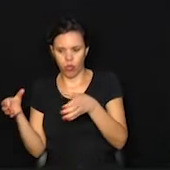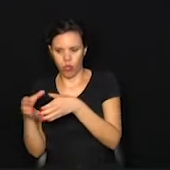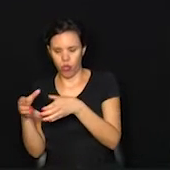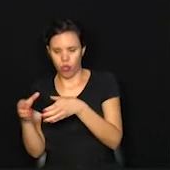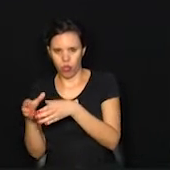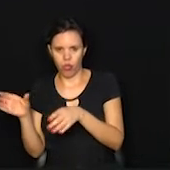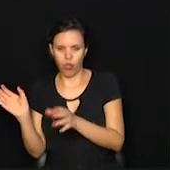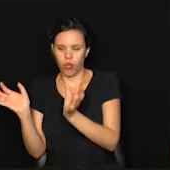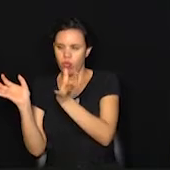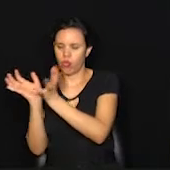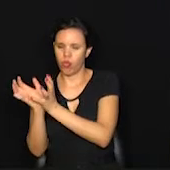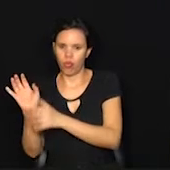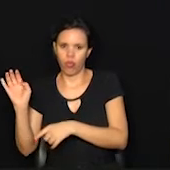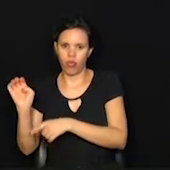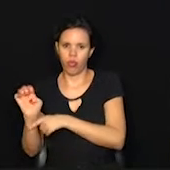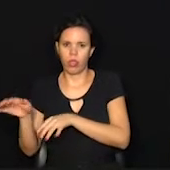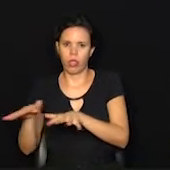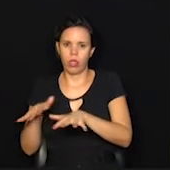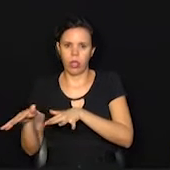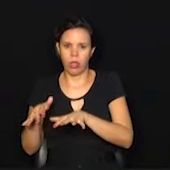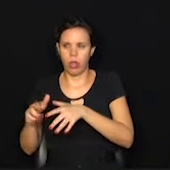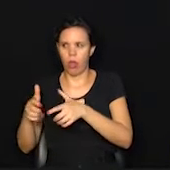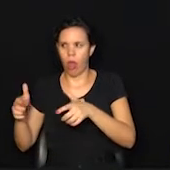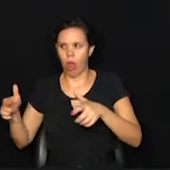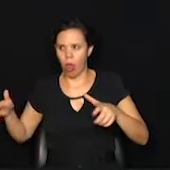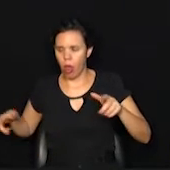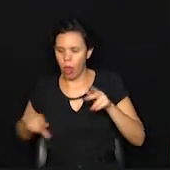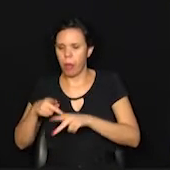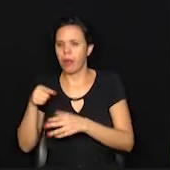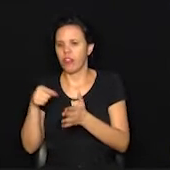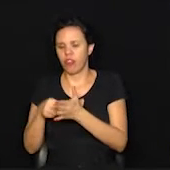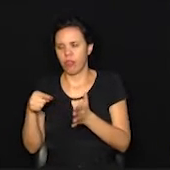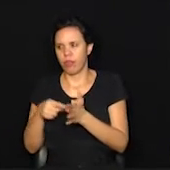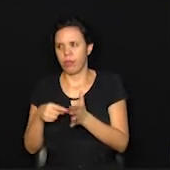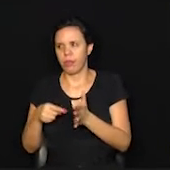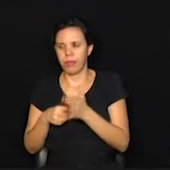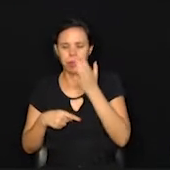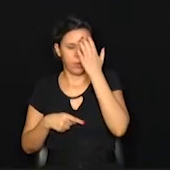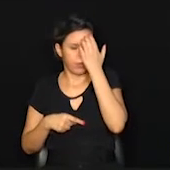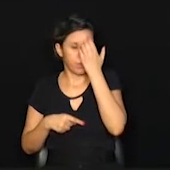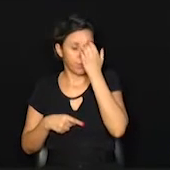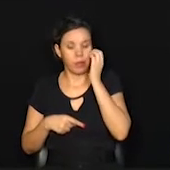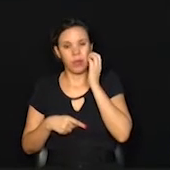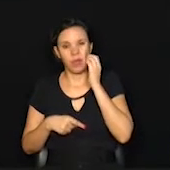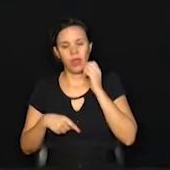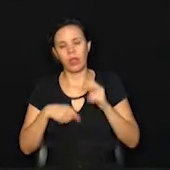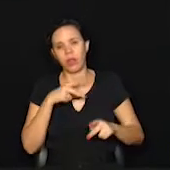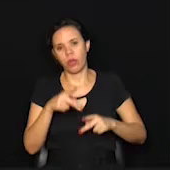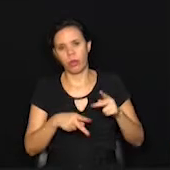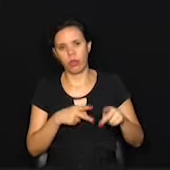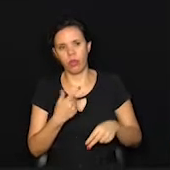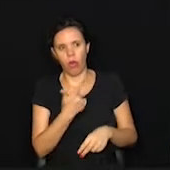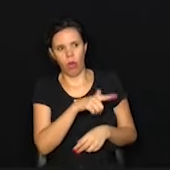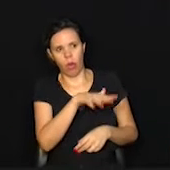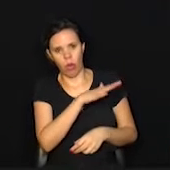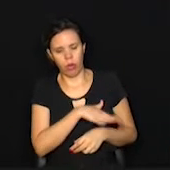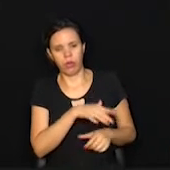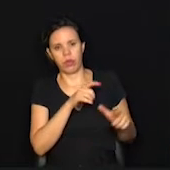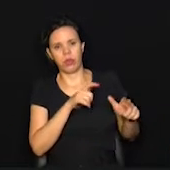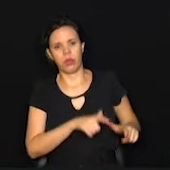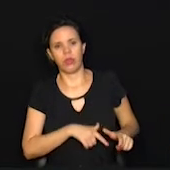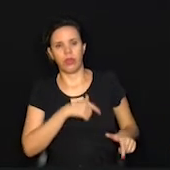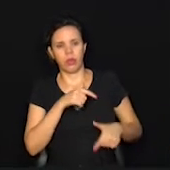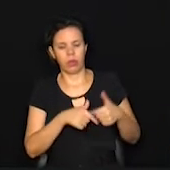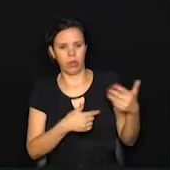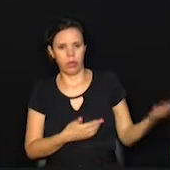tá apostando na mobilização de massa na denúncia e de certa uma parte foi para o exílio é uma parte da